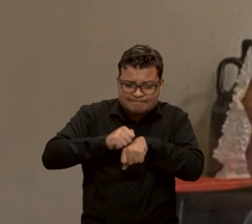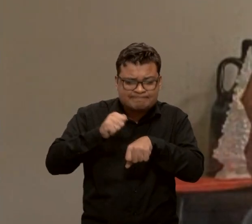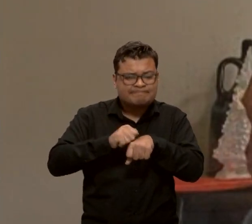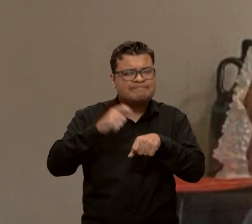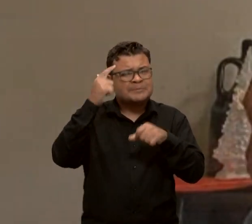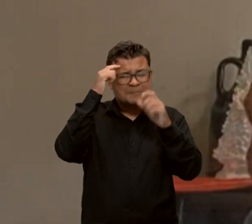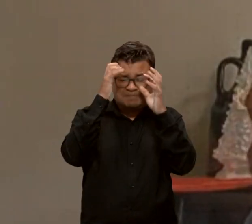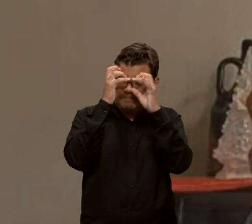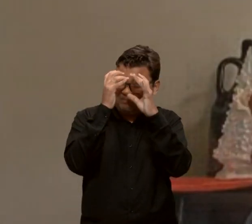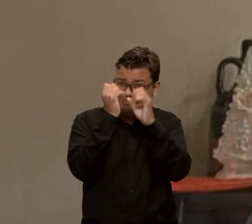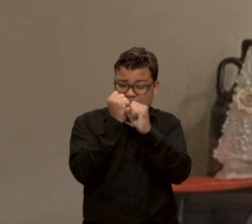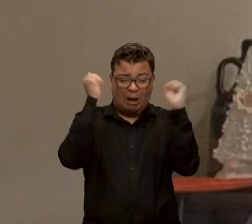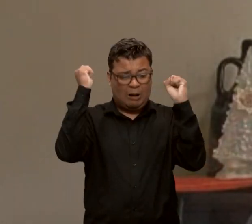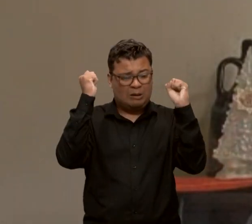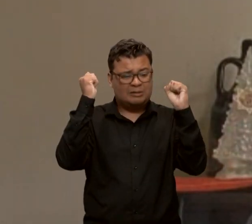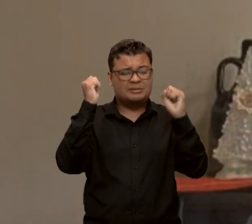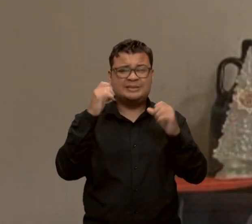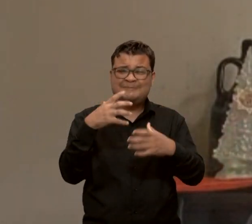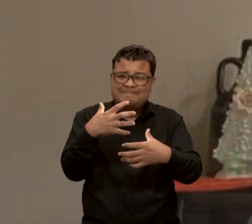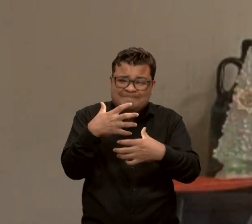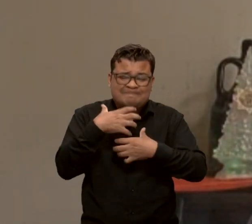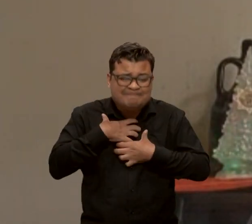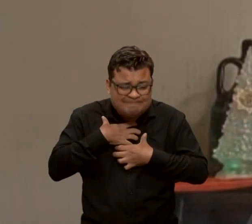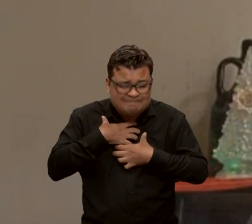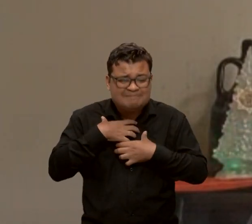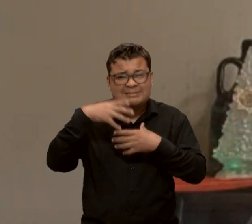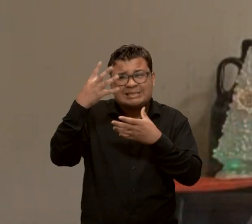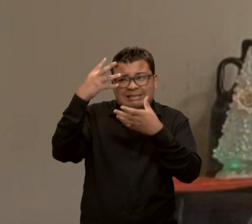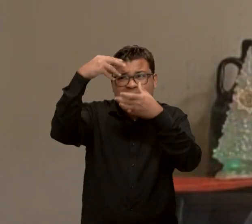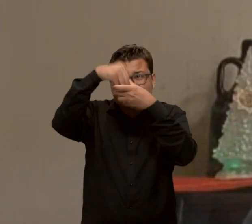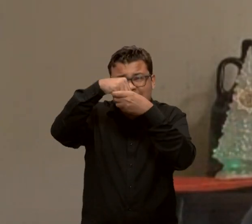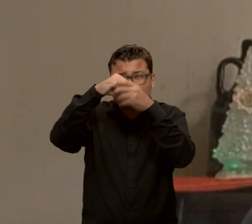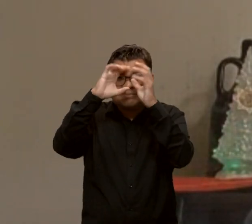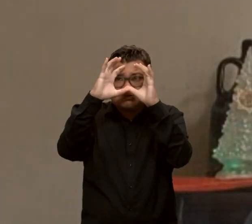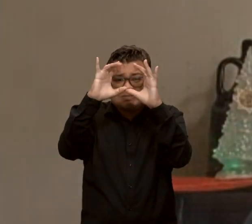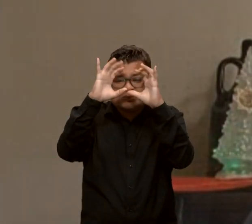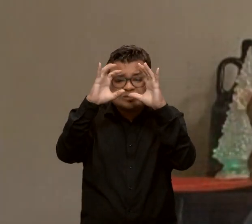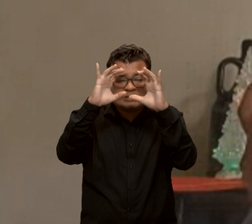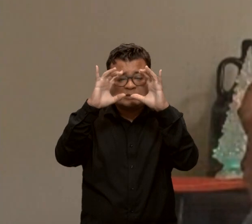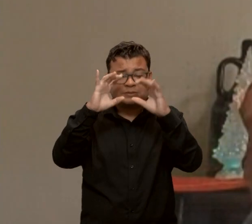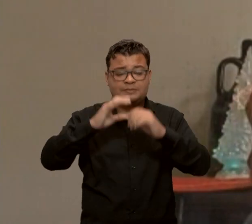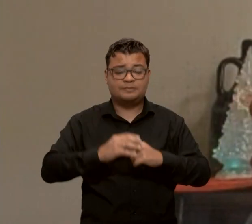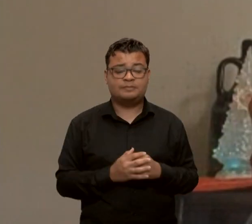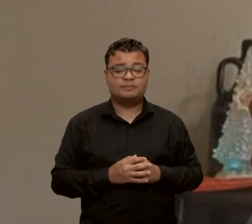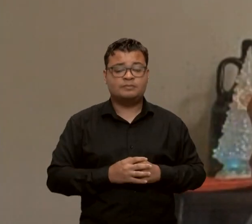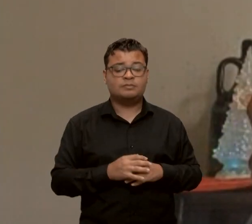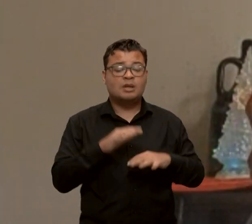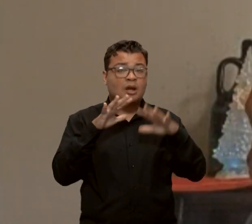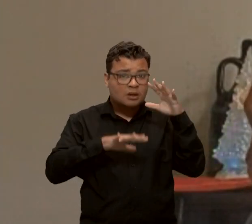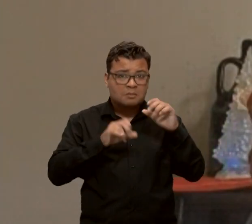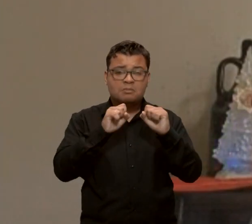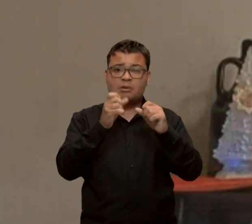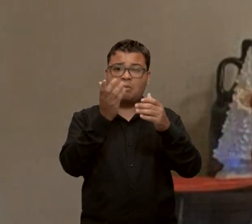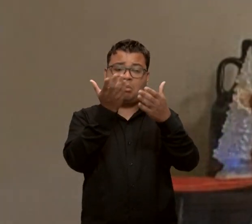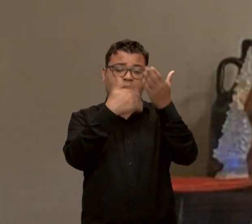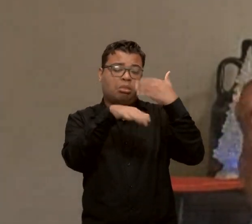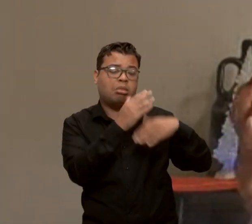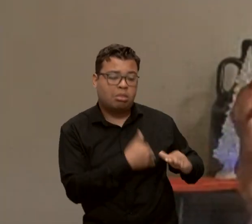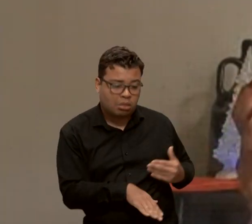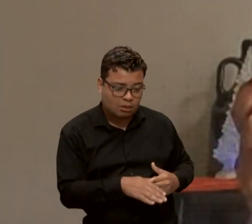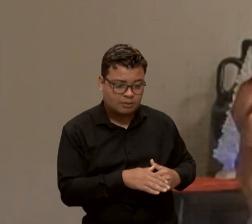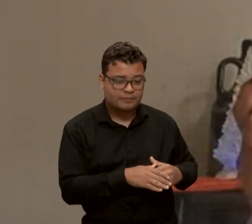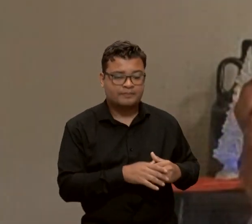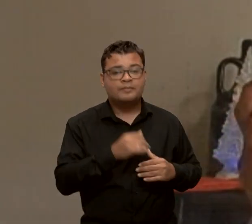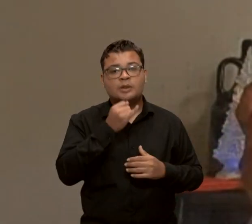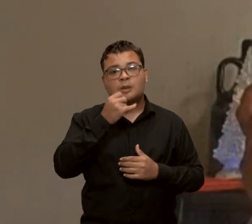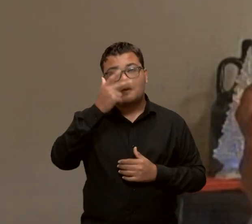imaginação. Realmente ele sente a bomba aqui dentro dele. Então ele pode ter uma regressão. Uma pessoa que